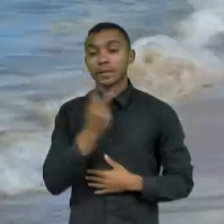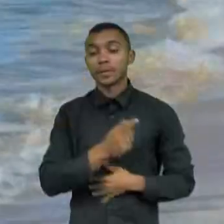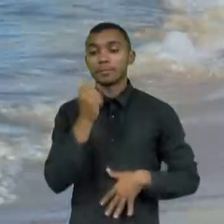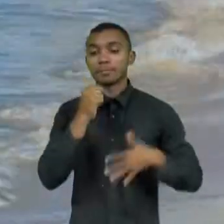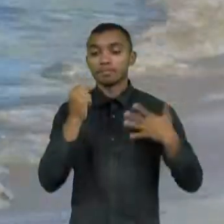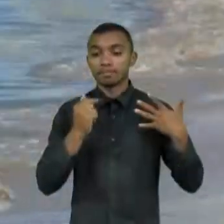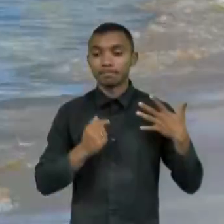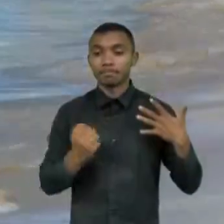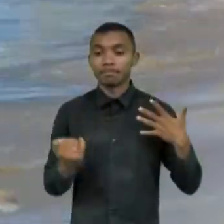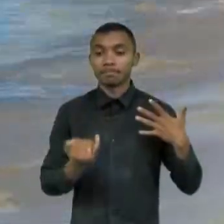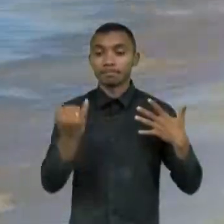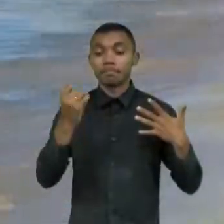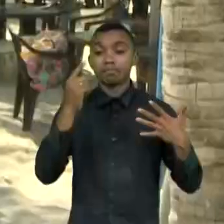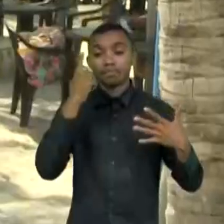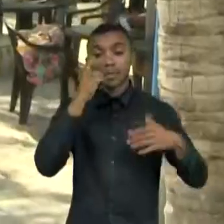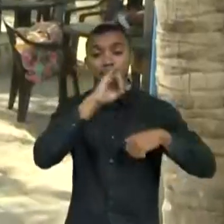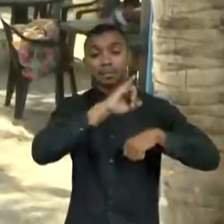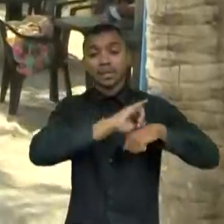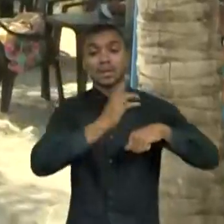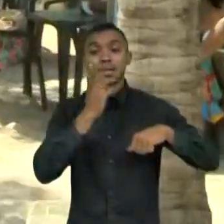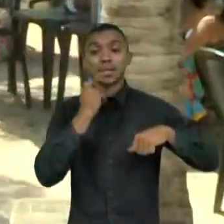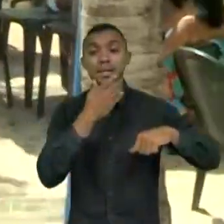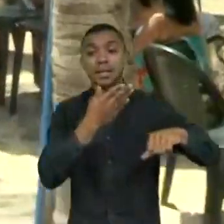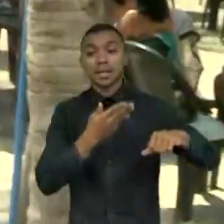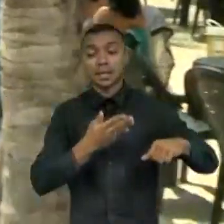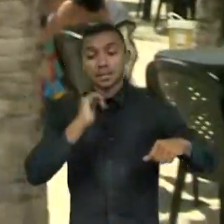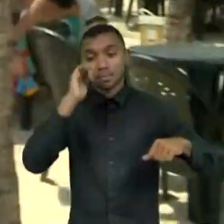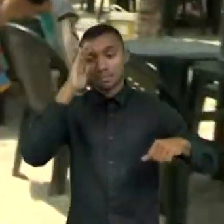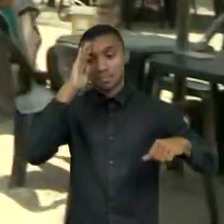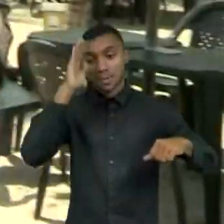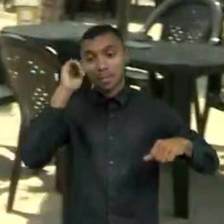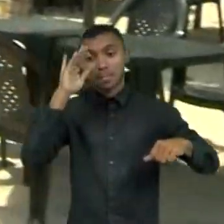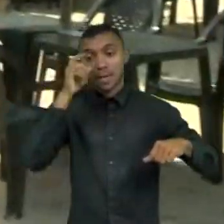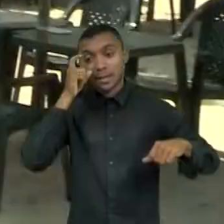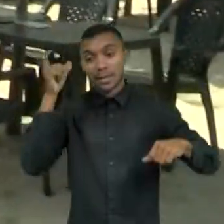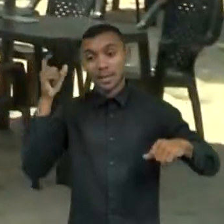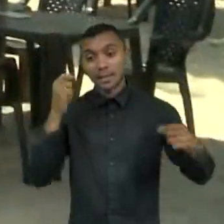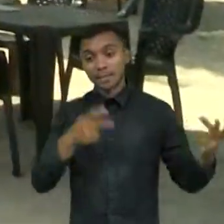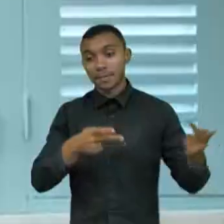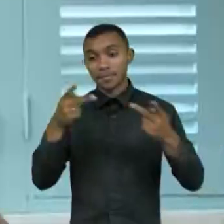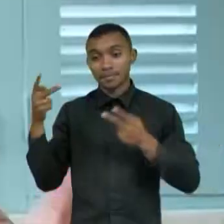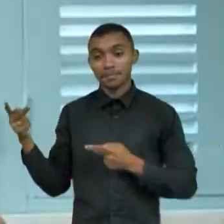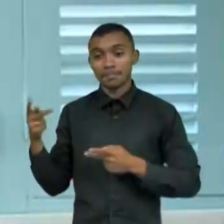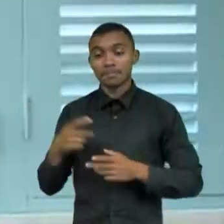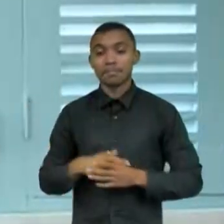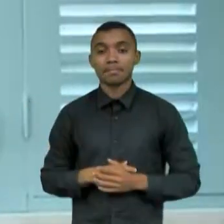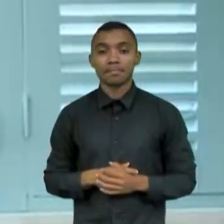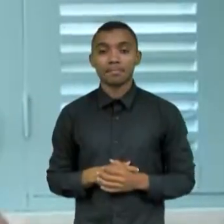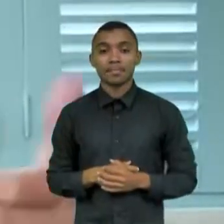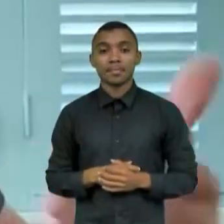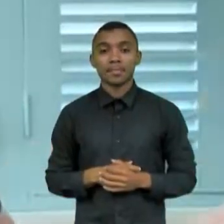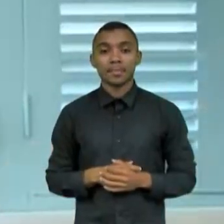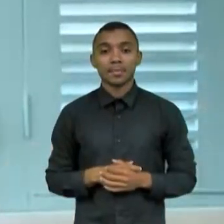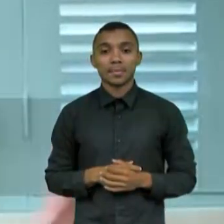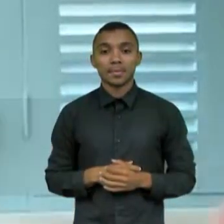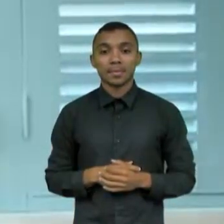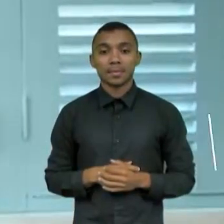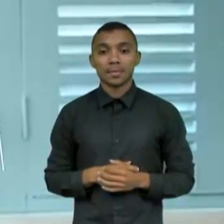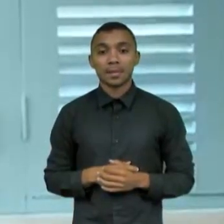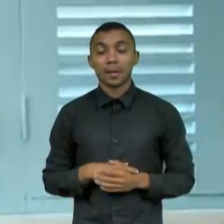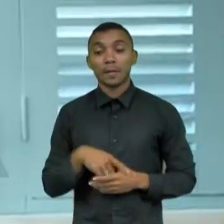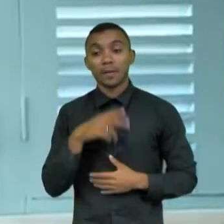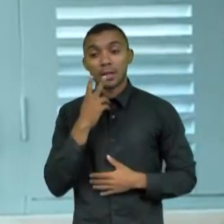importantes que colocam a capital cearense como um dos destinos mais procurados do país. Fortaleza, com menos